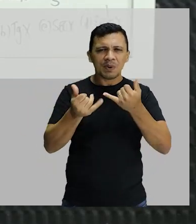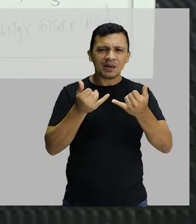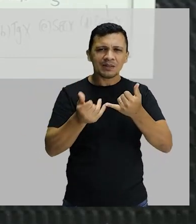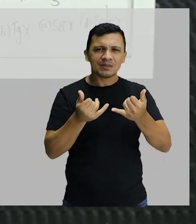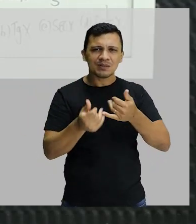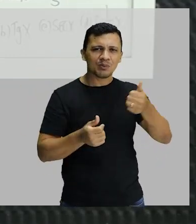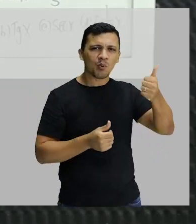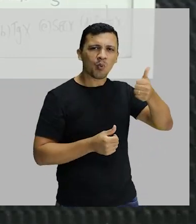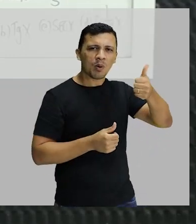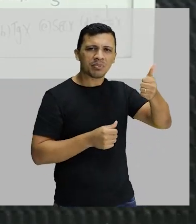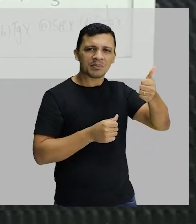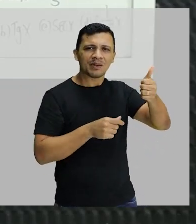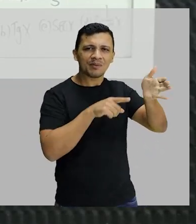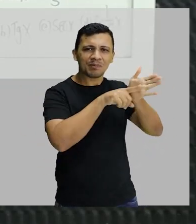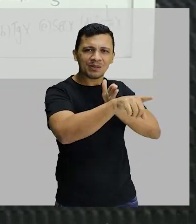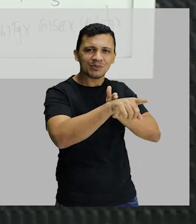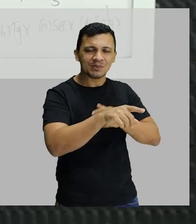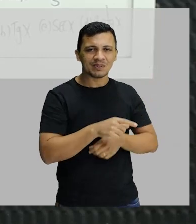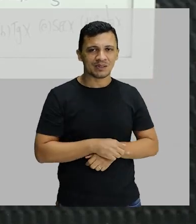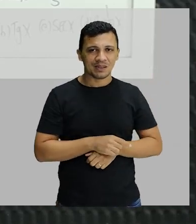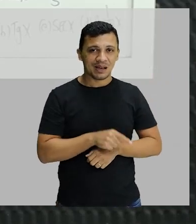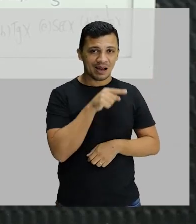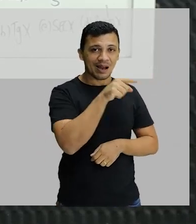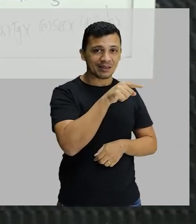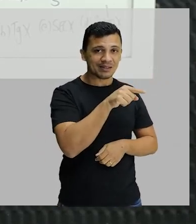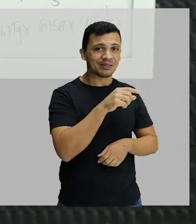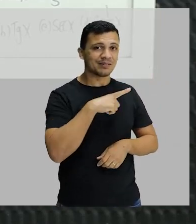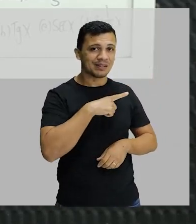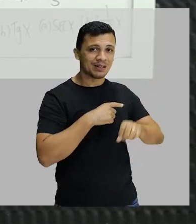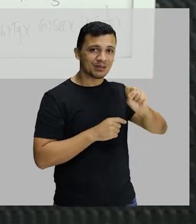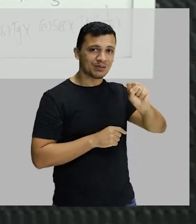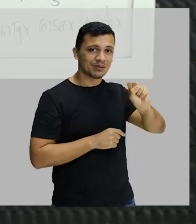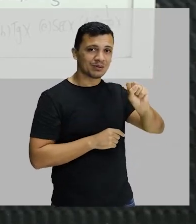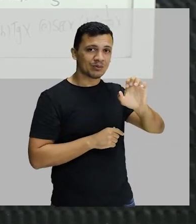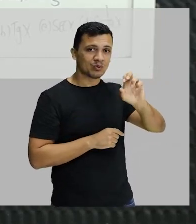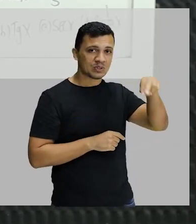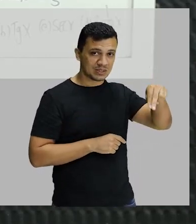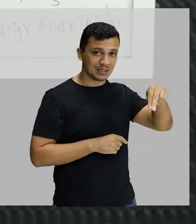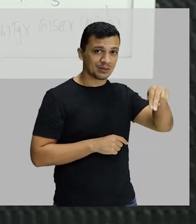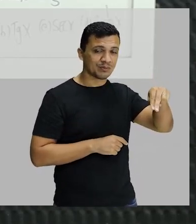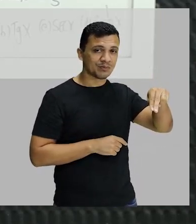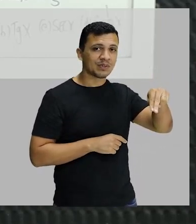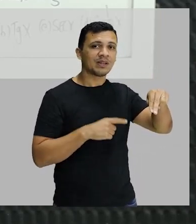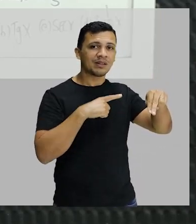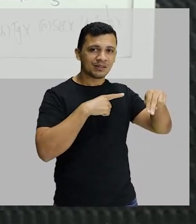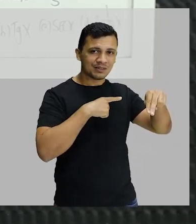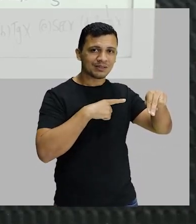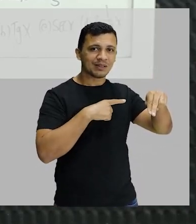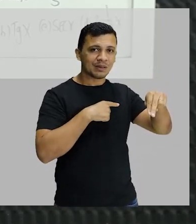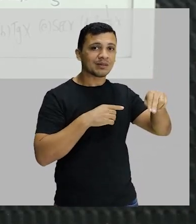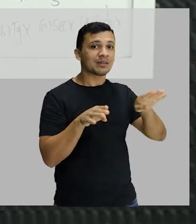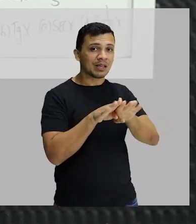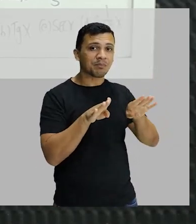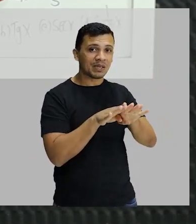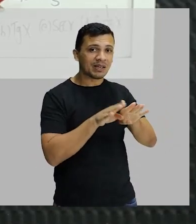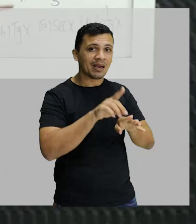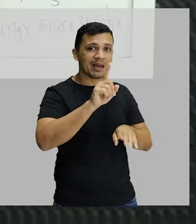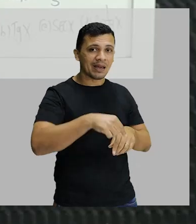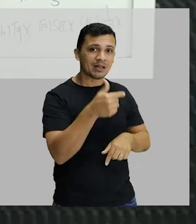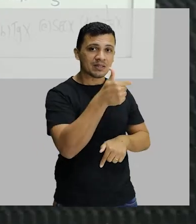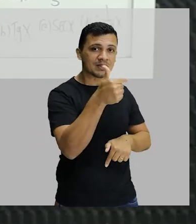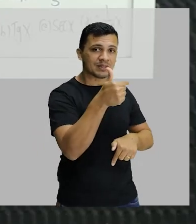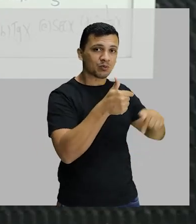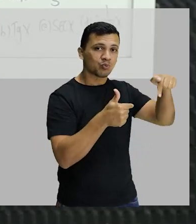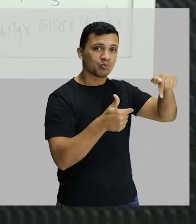que nesse aqui eu dei o seno, tá? Disse que o arco pertence ao segundo quadrante. Nessa aqui eu